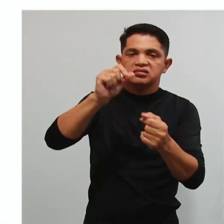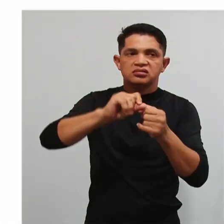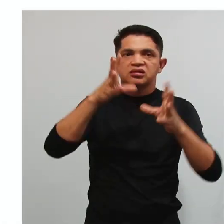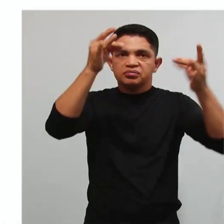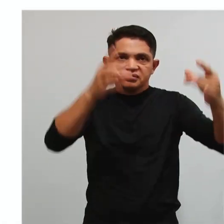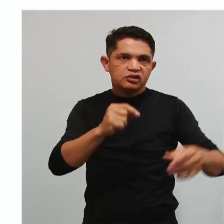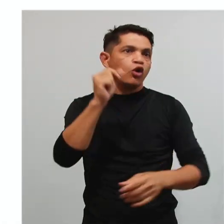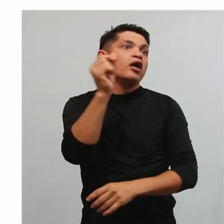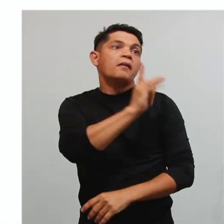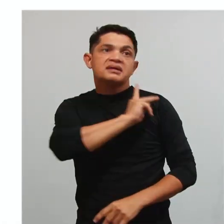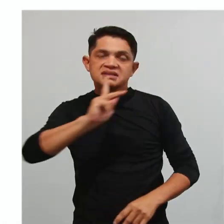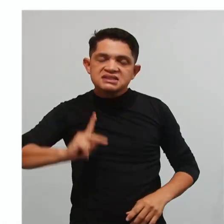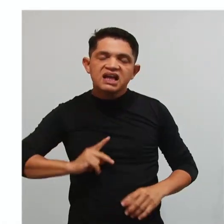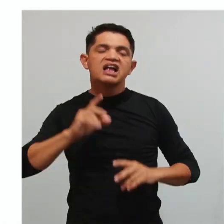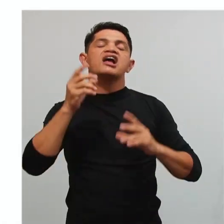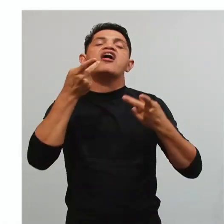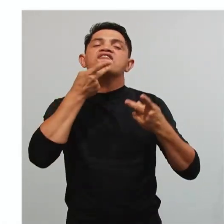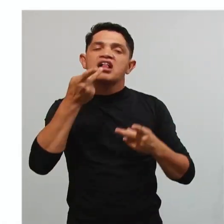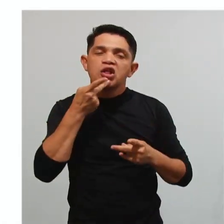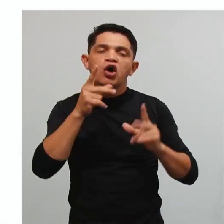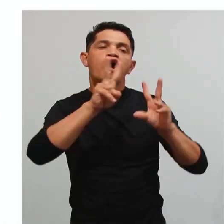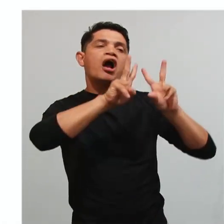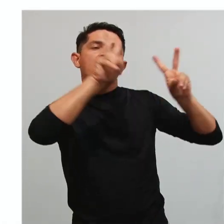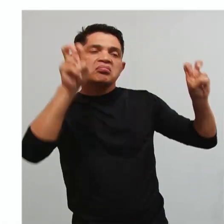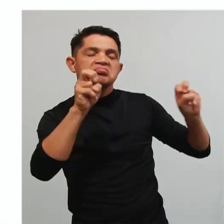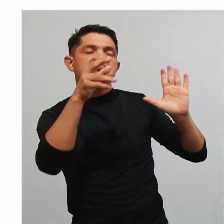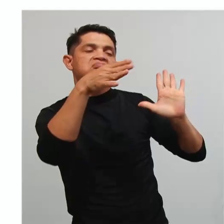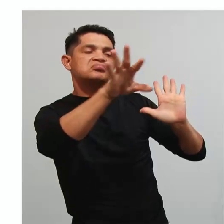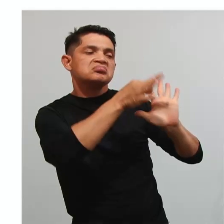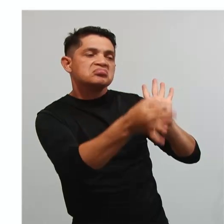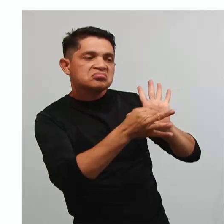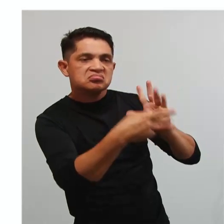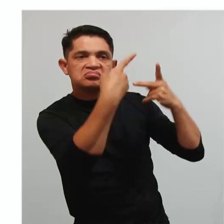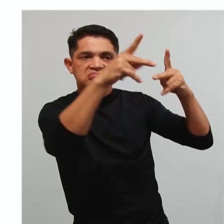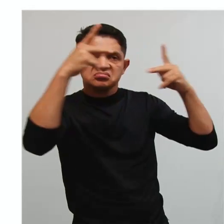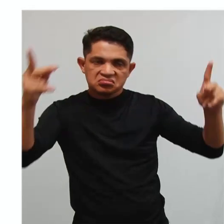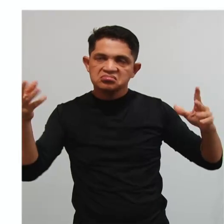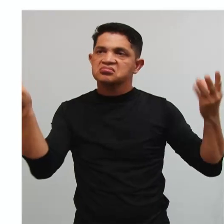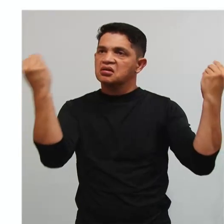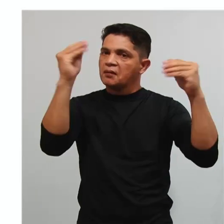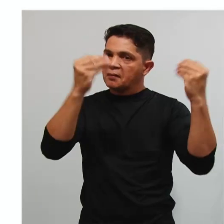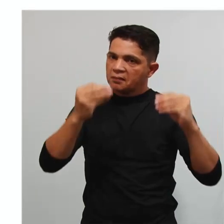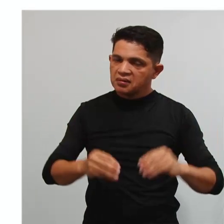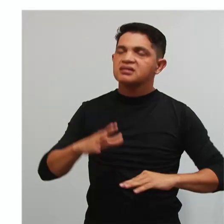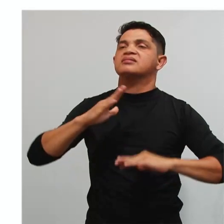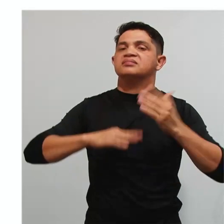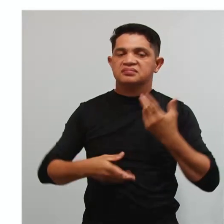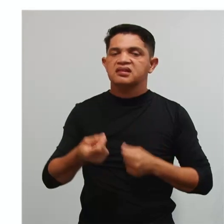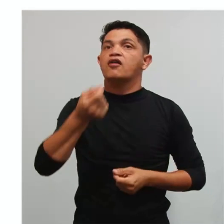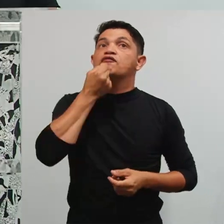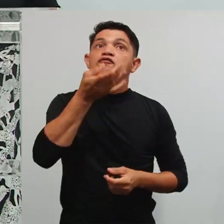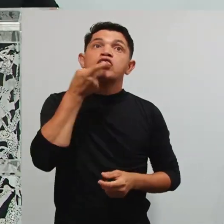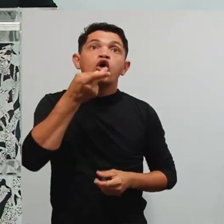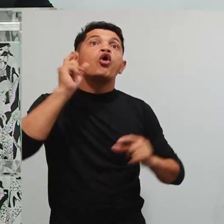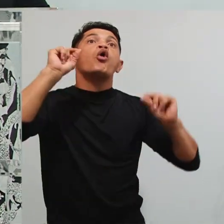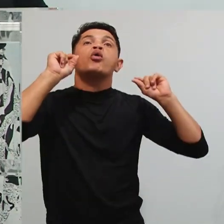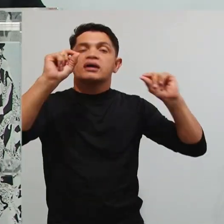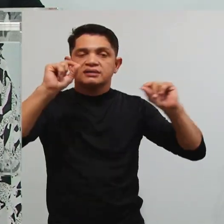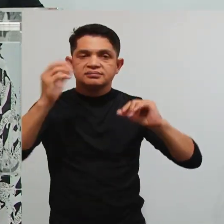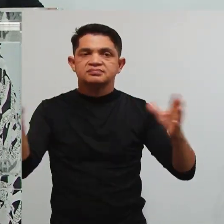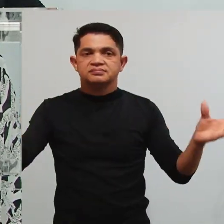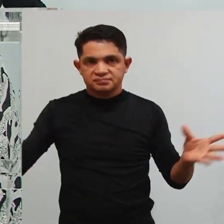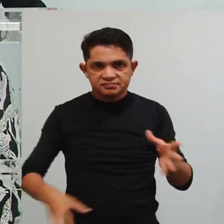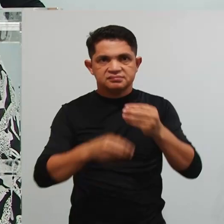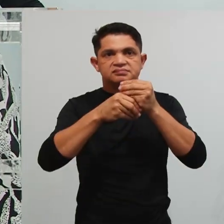se aprovada, será assinada pelos membros presentes. Então, outra coisa, ó, que está aí é que será aprovada.